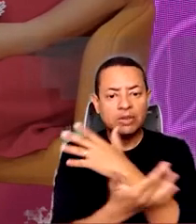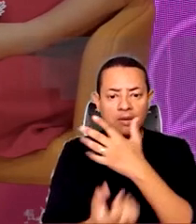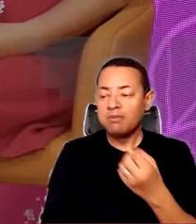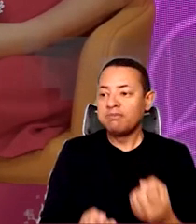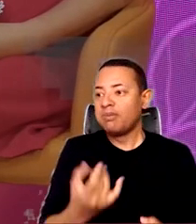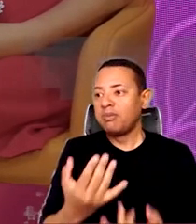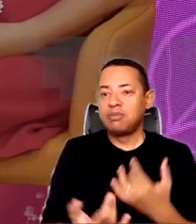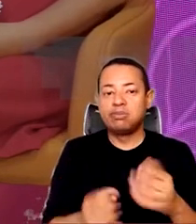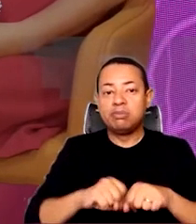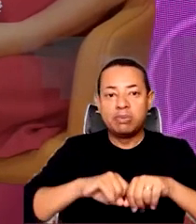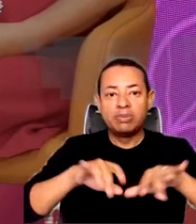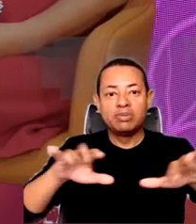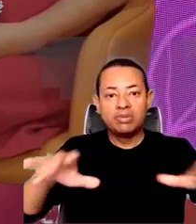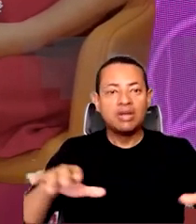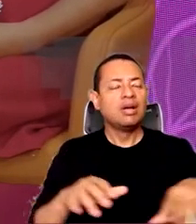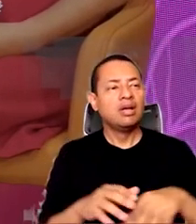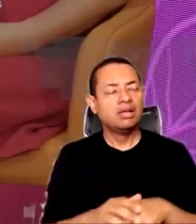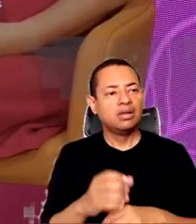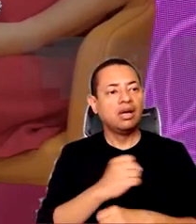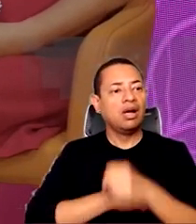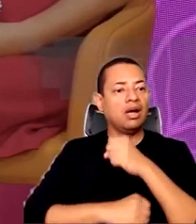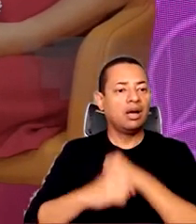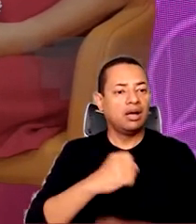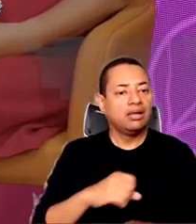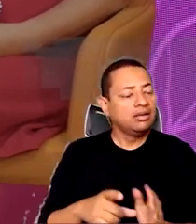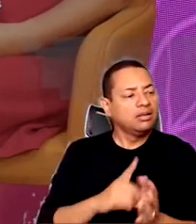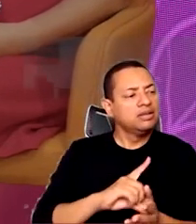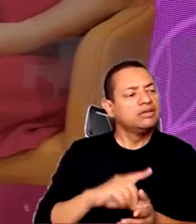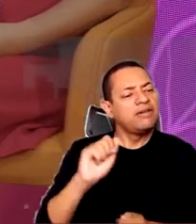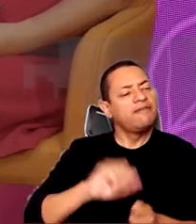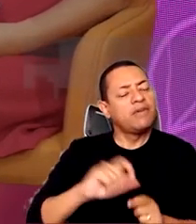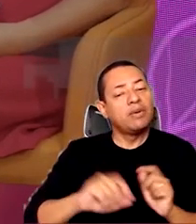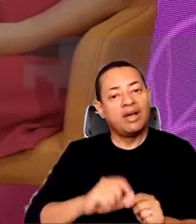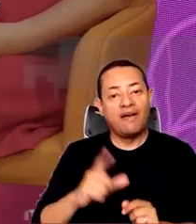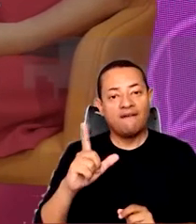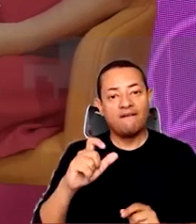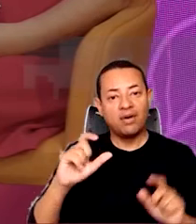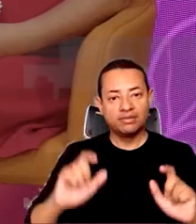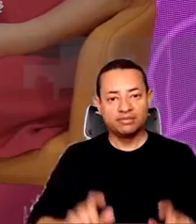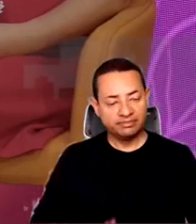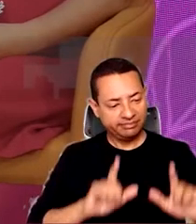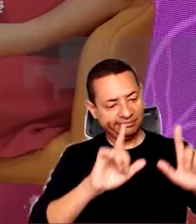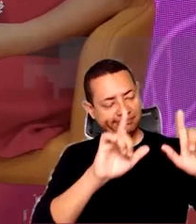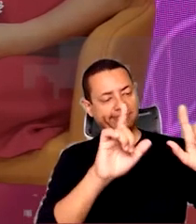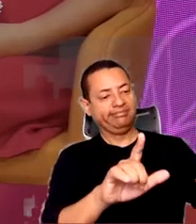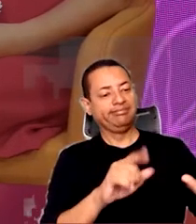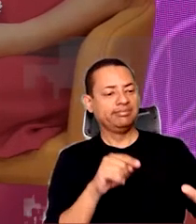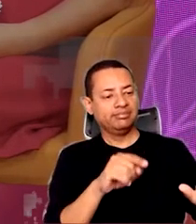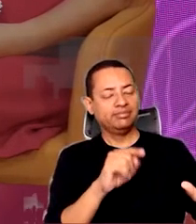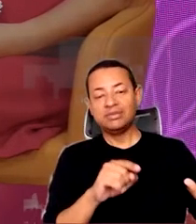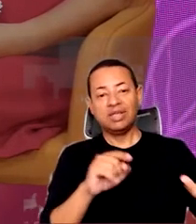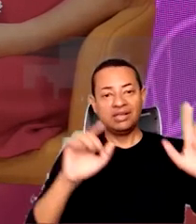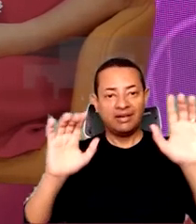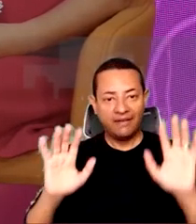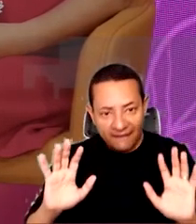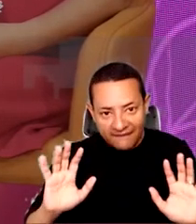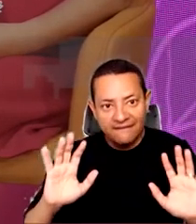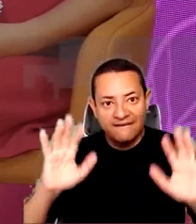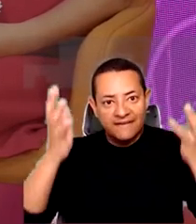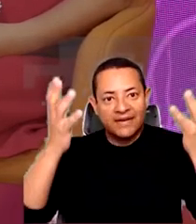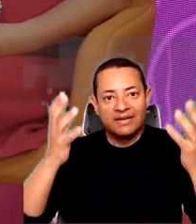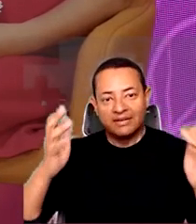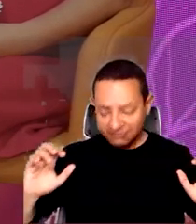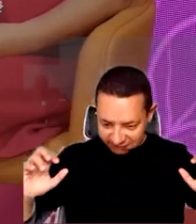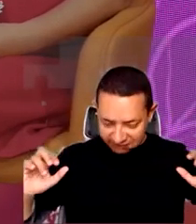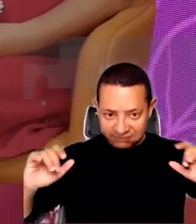e até hoje né ah o que que você fez no ano anterior a foto que você vai publicar é uma fotta normalmente de celebração